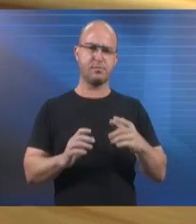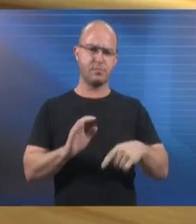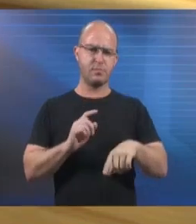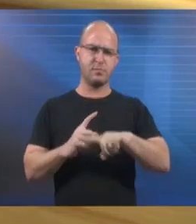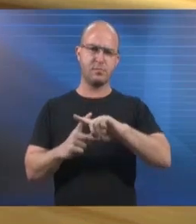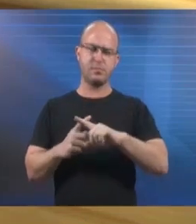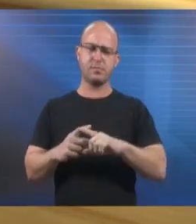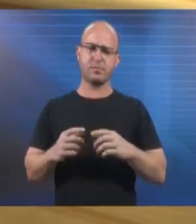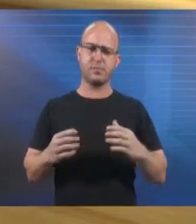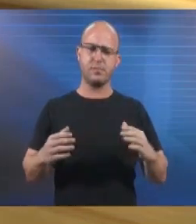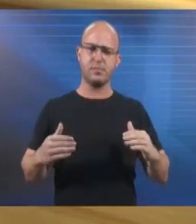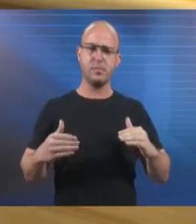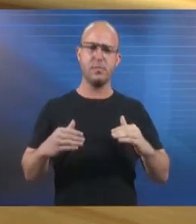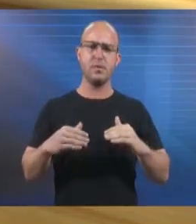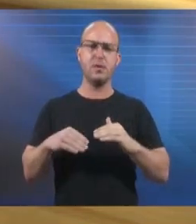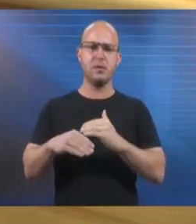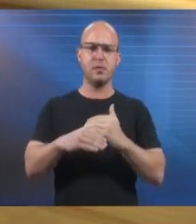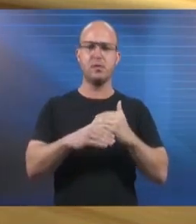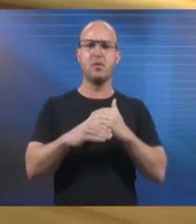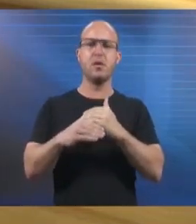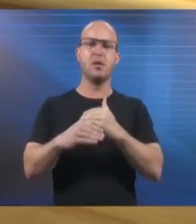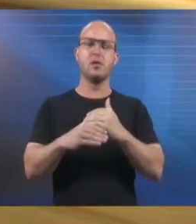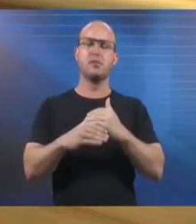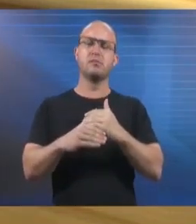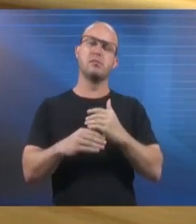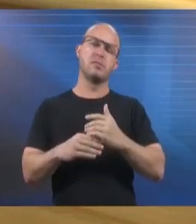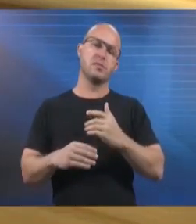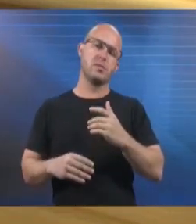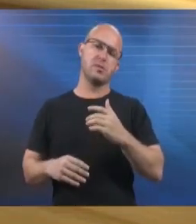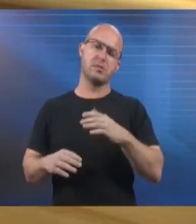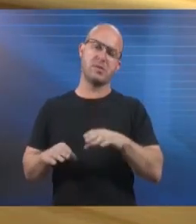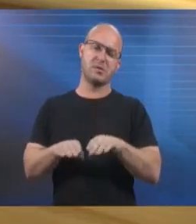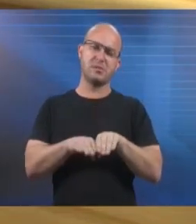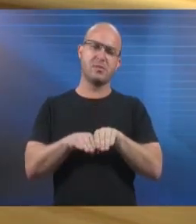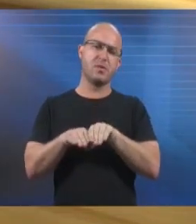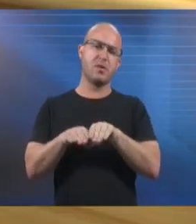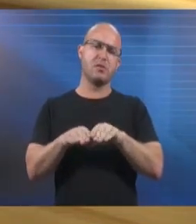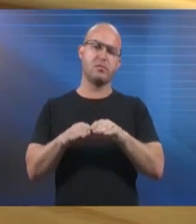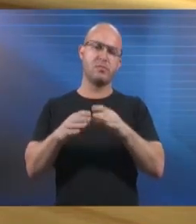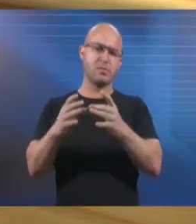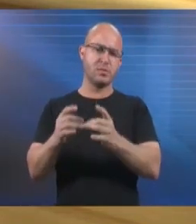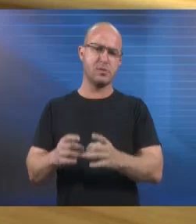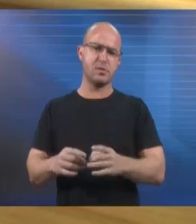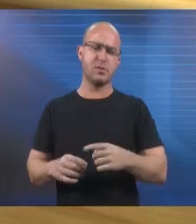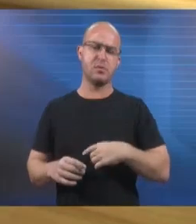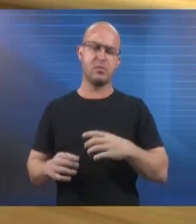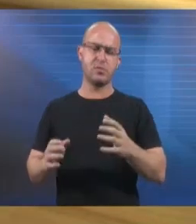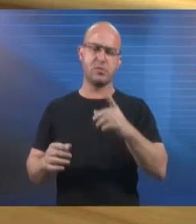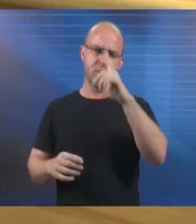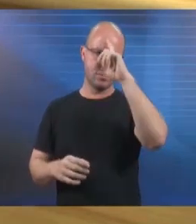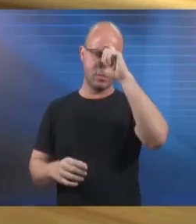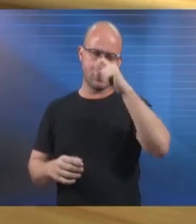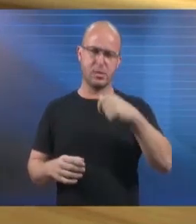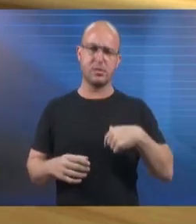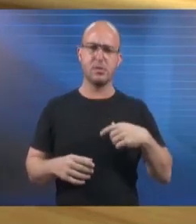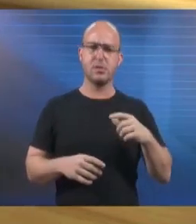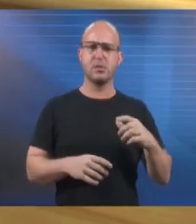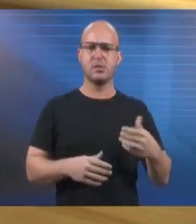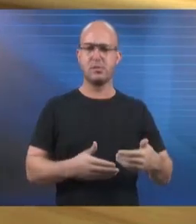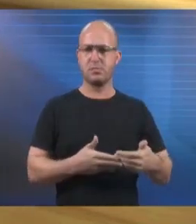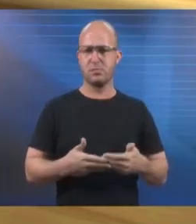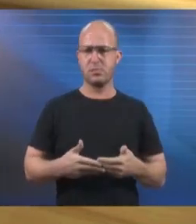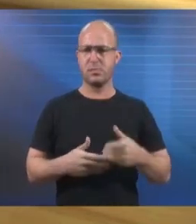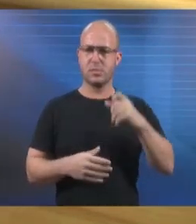junto eh aos profissionais do Wall para essa força né tarefa essa construção para